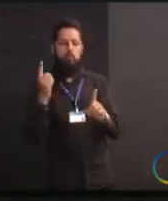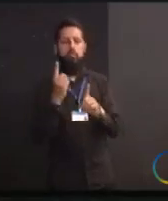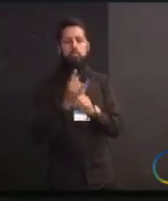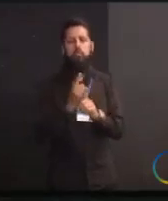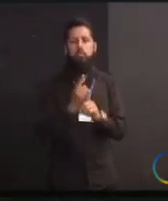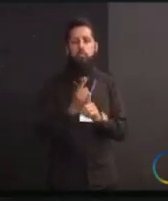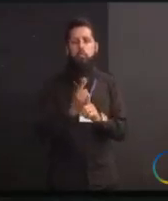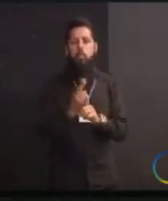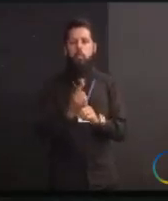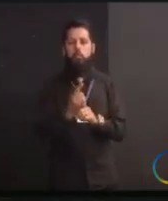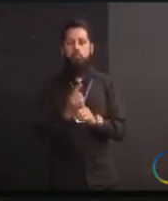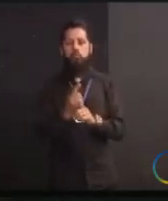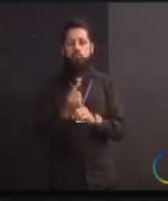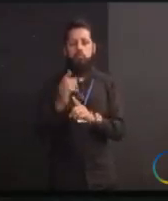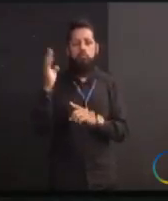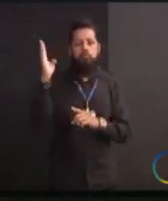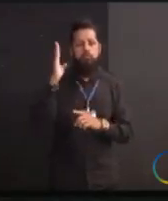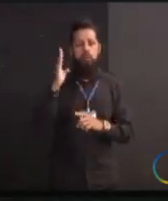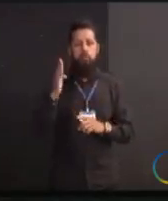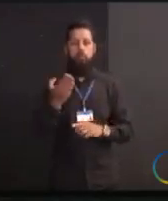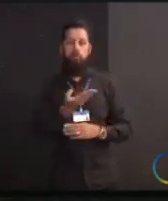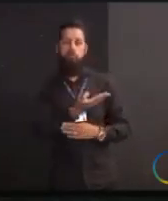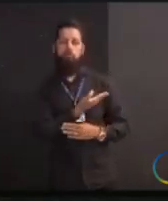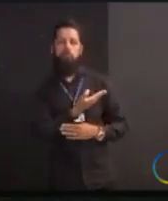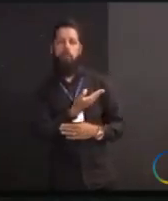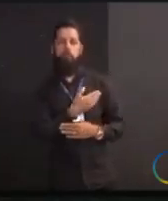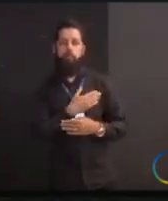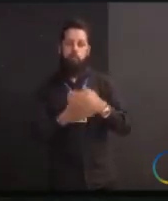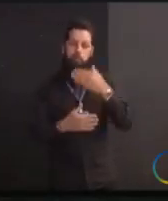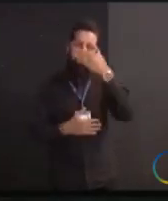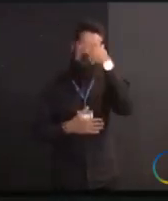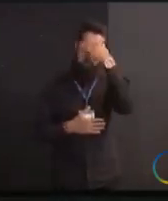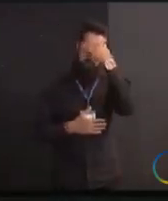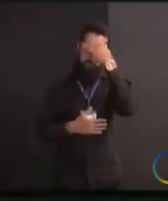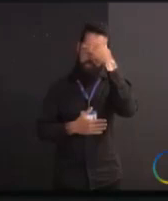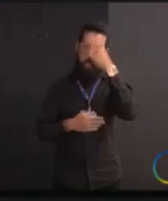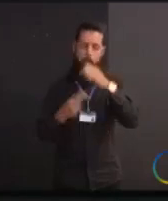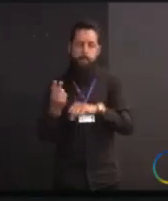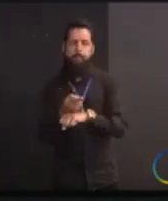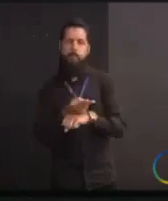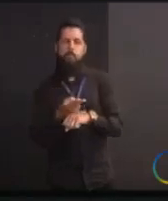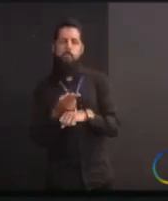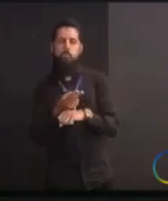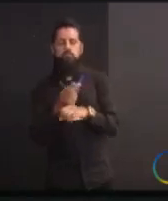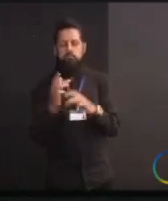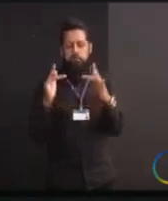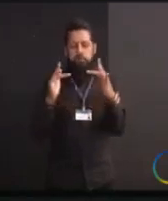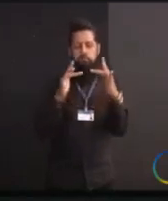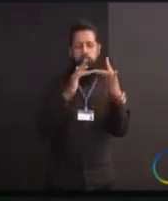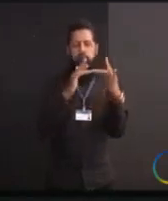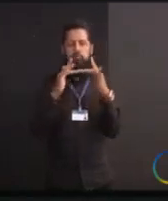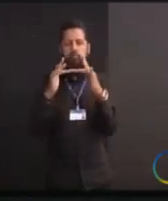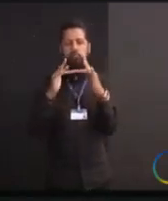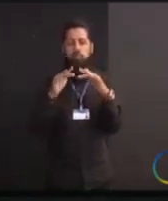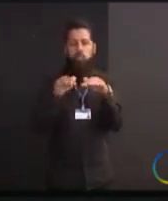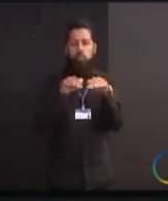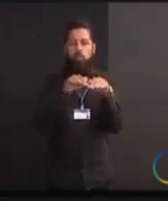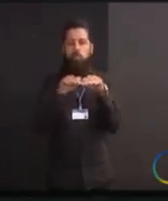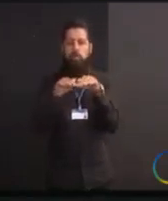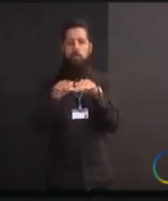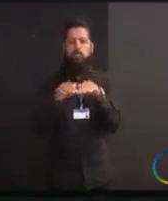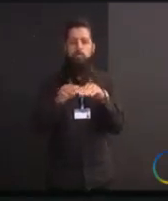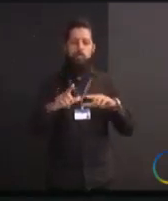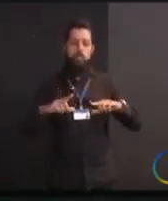Coerência entre o falar e o agir. Por isso nos convenceu a todos.